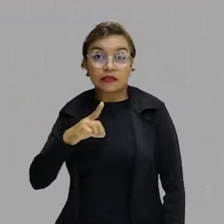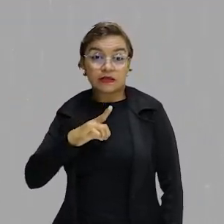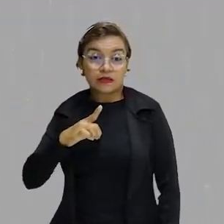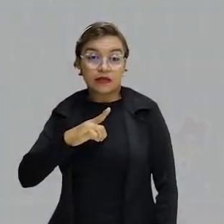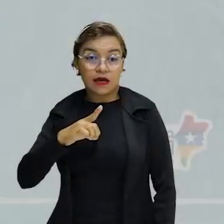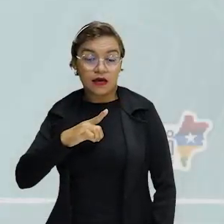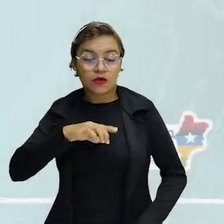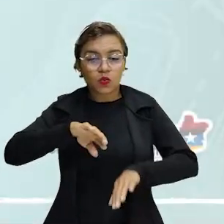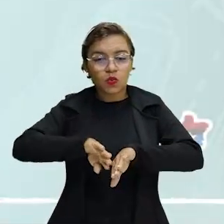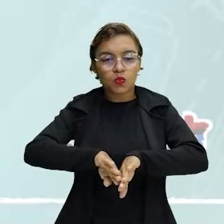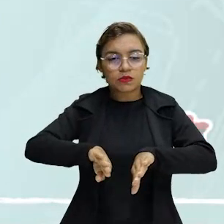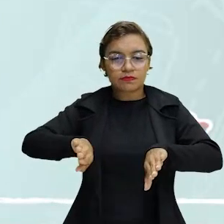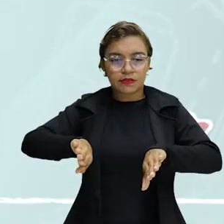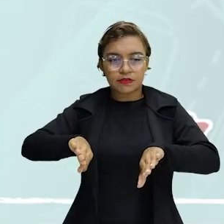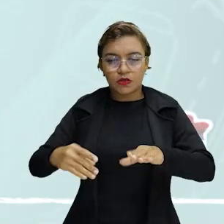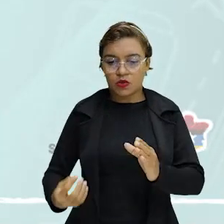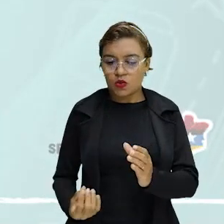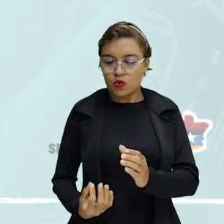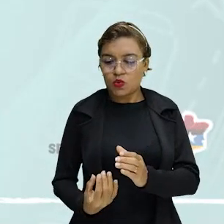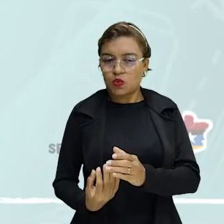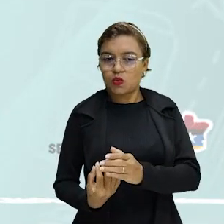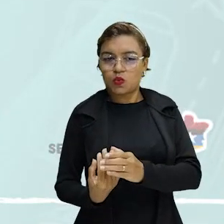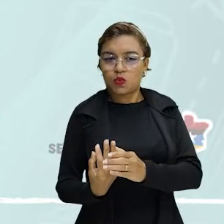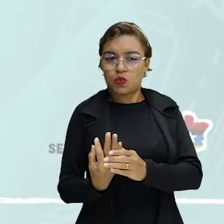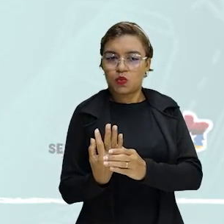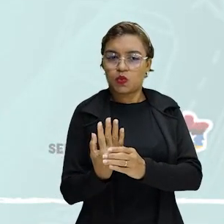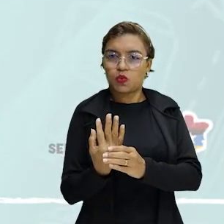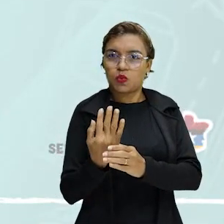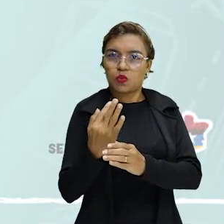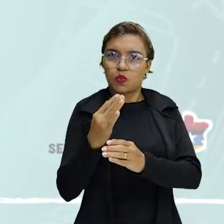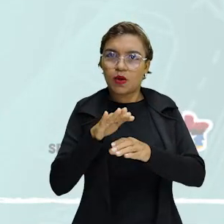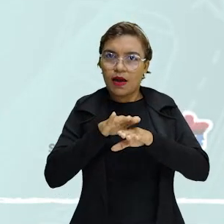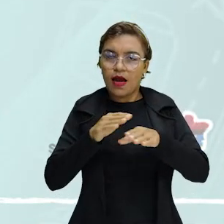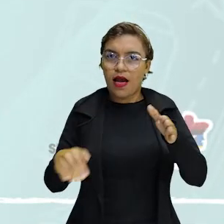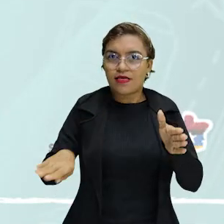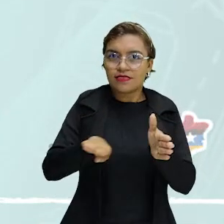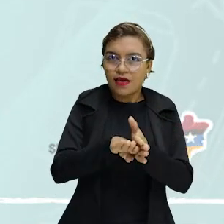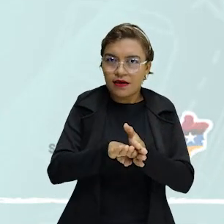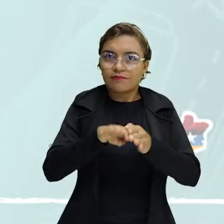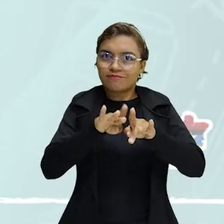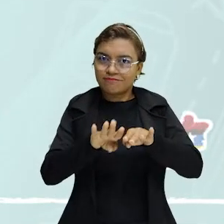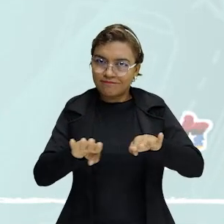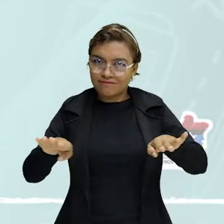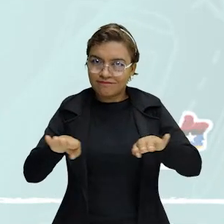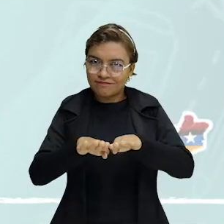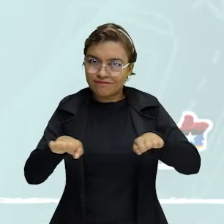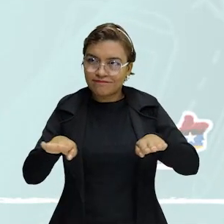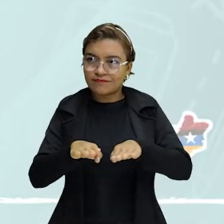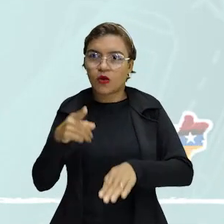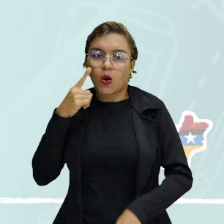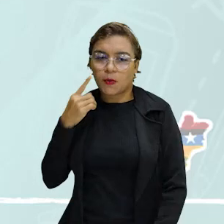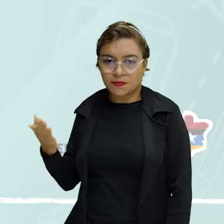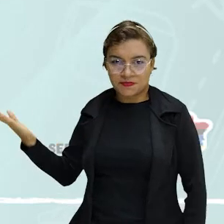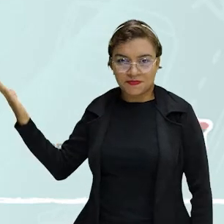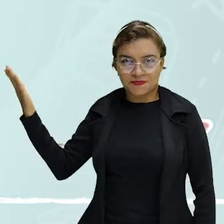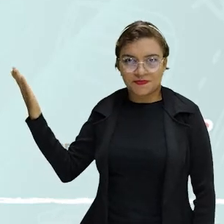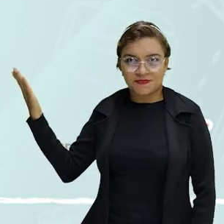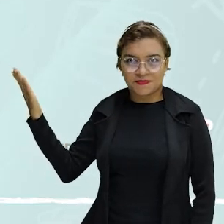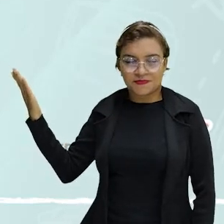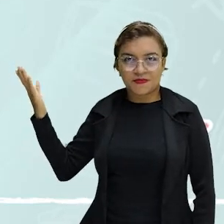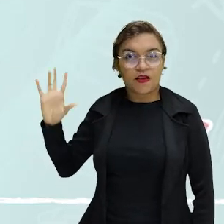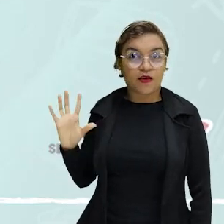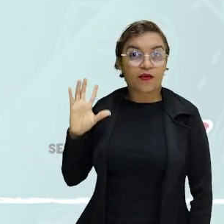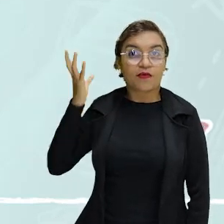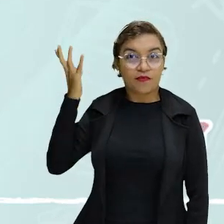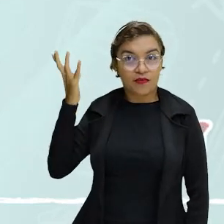ou seja, o espaço, e esse magma acende a superfície, como vocês podem ver aqui na representação real. Beleza? É um